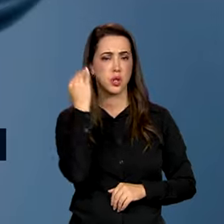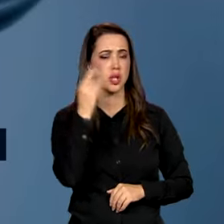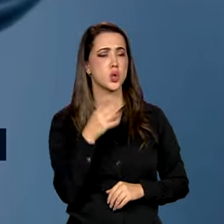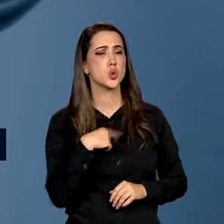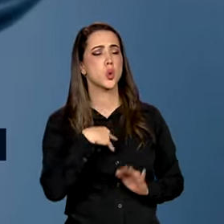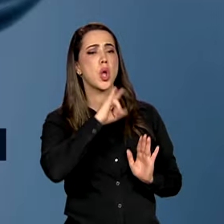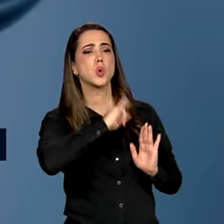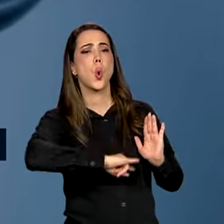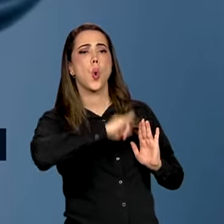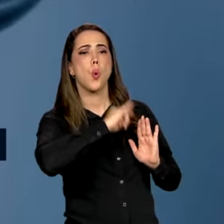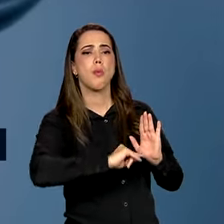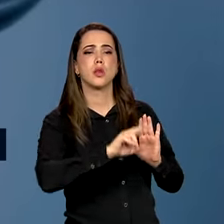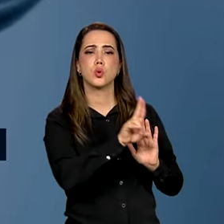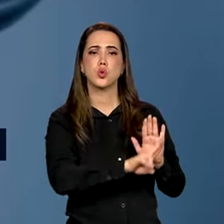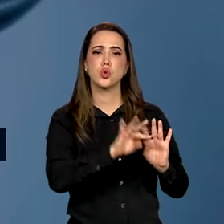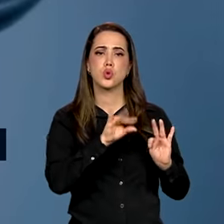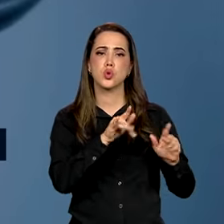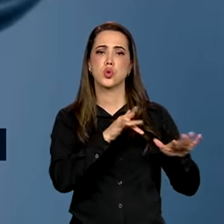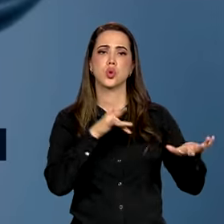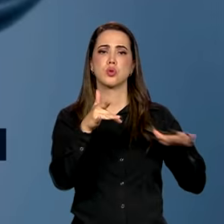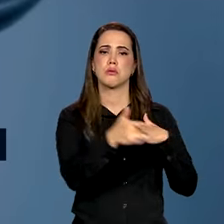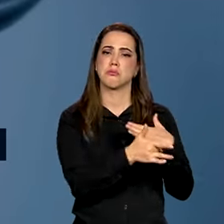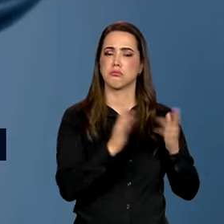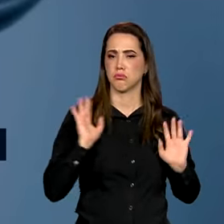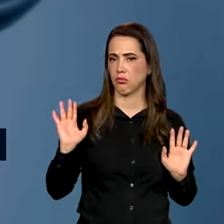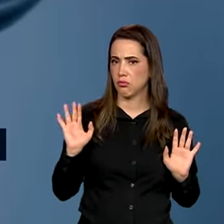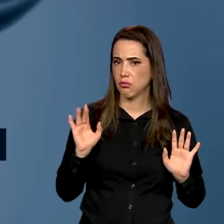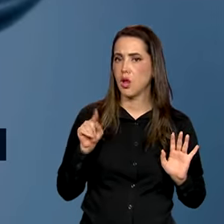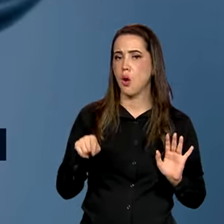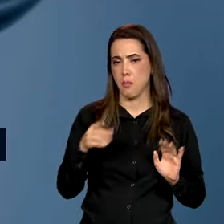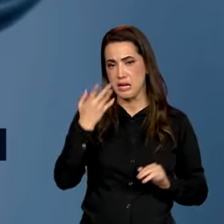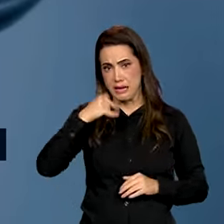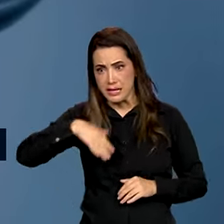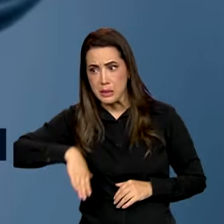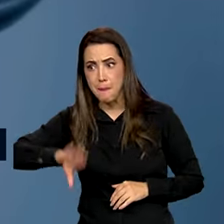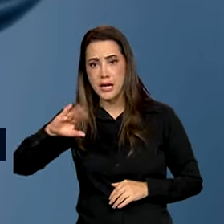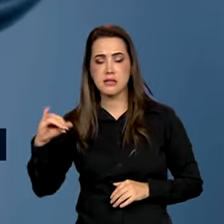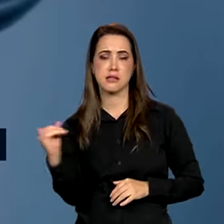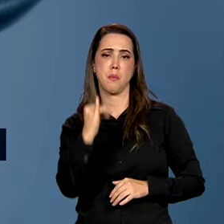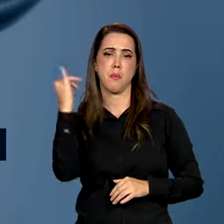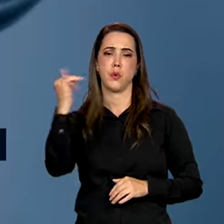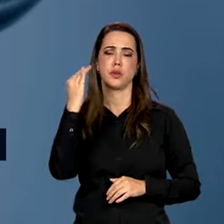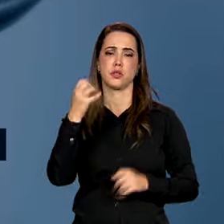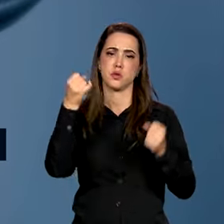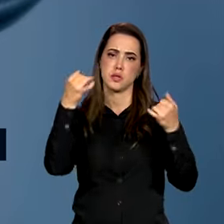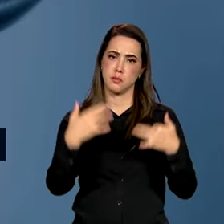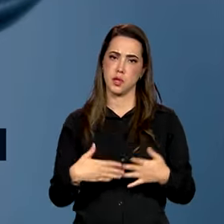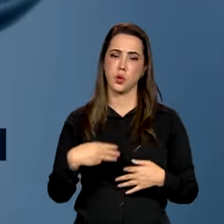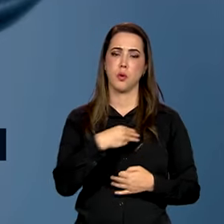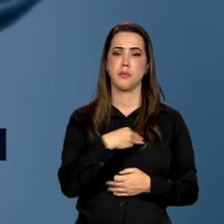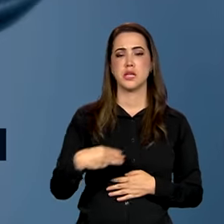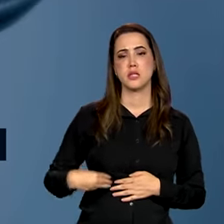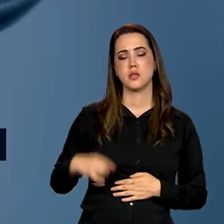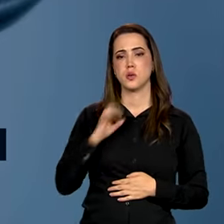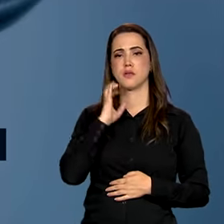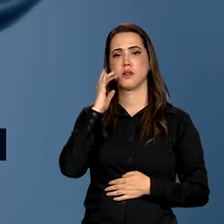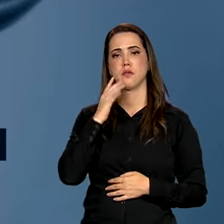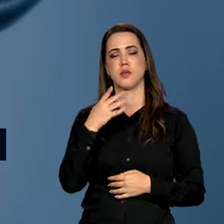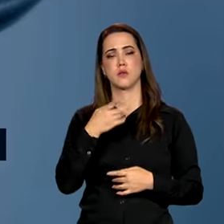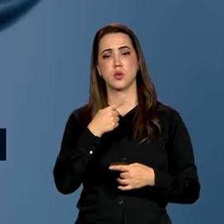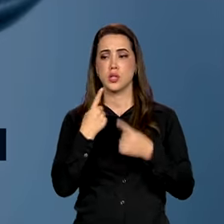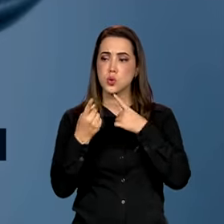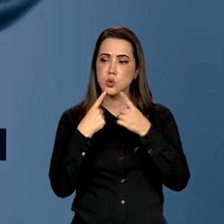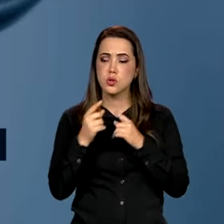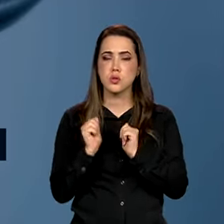uso de todas as plataformas foi o que afirmou o ministro da justiça e Segurança Pública Flávio Dino em relação ao diálogo